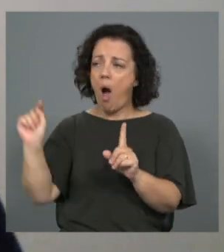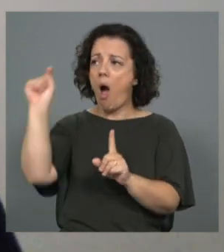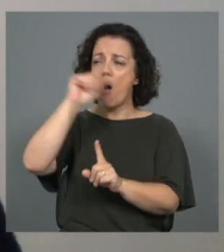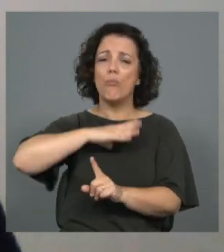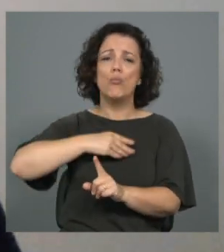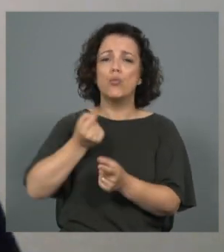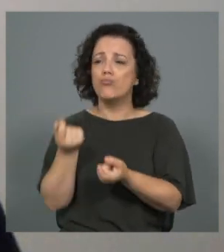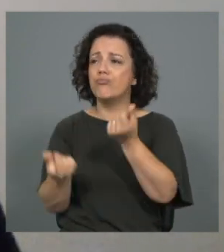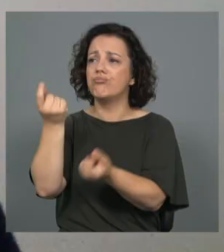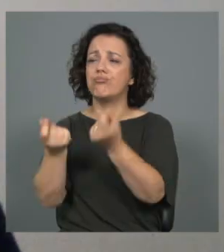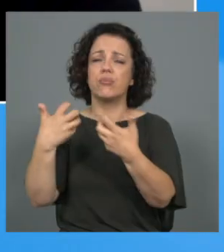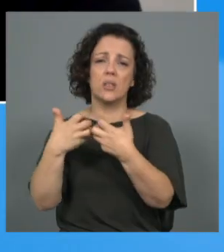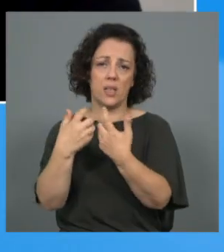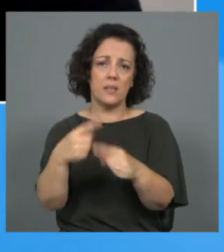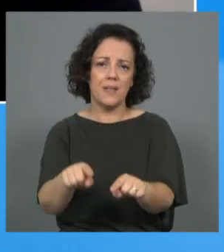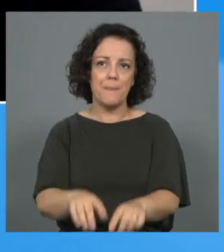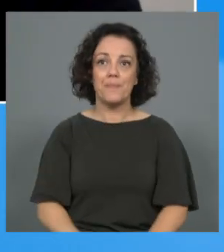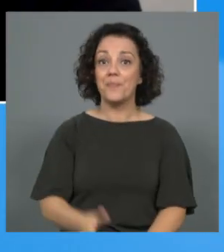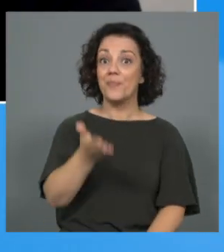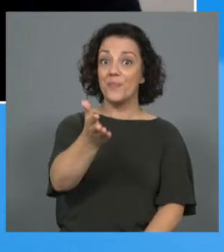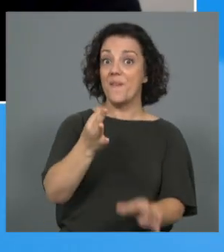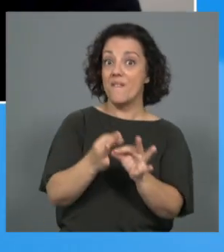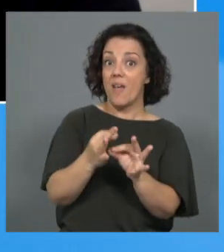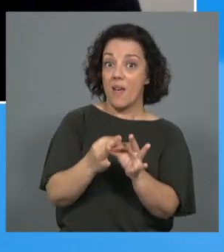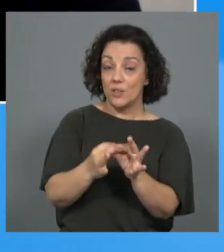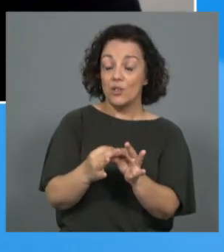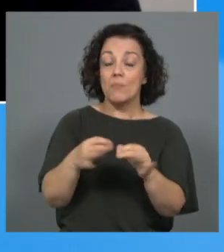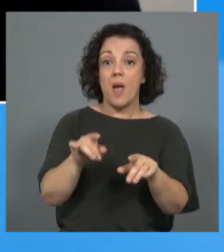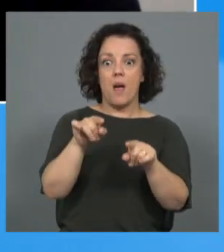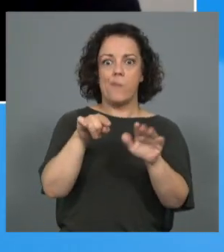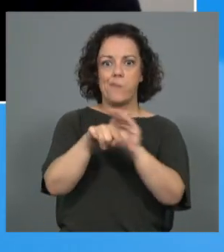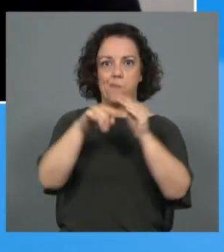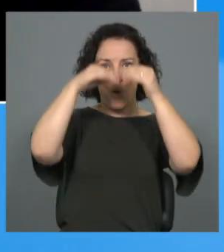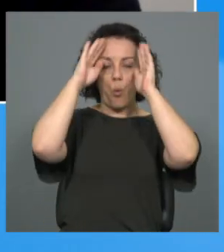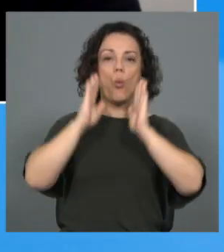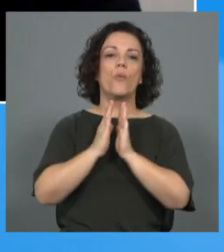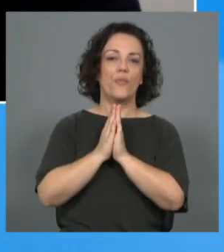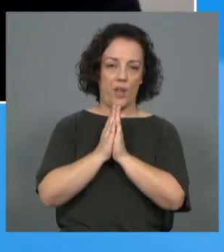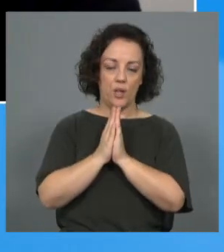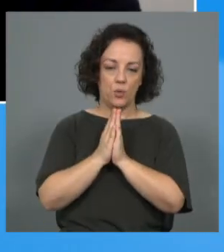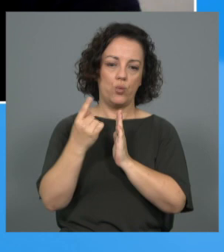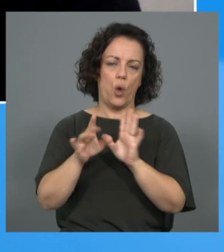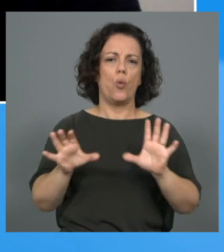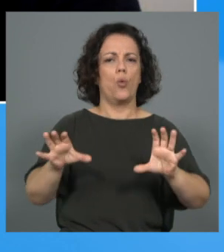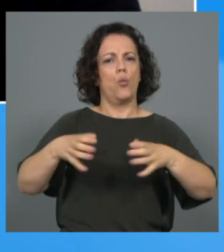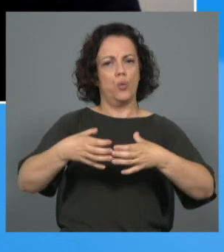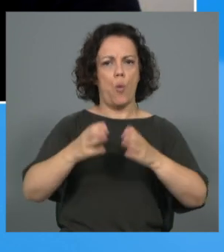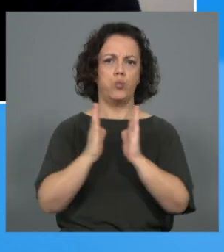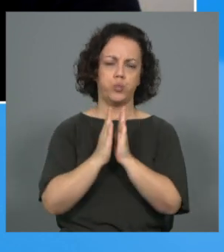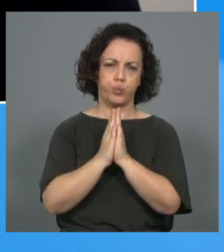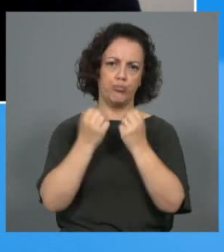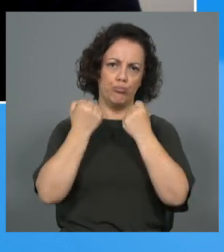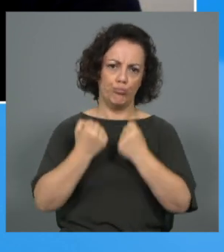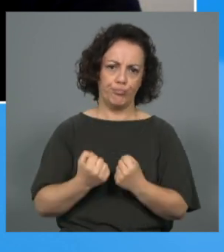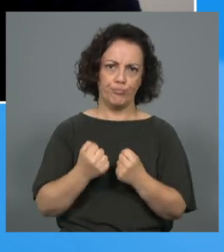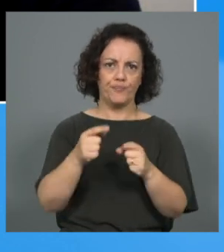fora. E acontecem estas festas quando o próprio santuário e o Convento da Esperança não só tem uma comunidade religiosa que está a iniciar